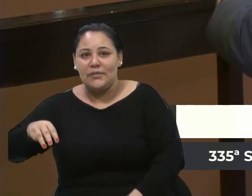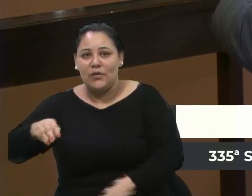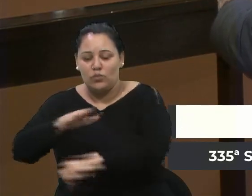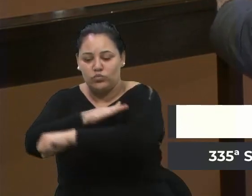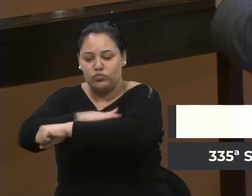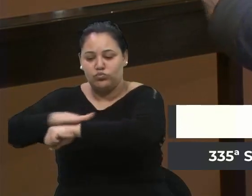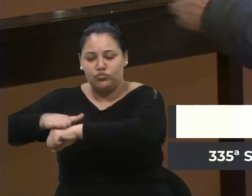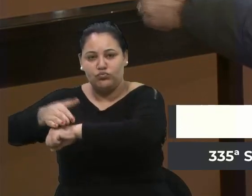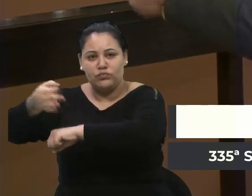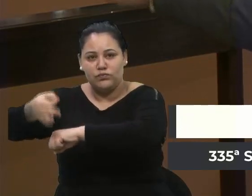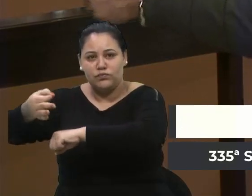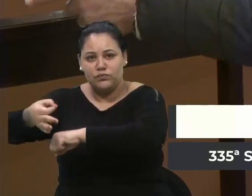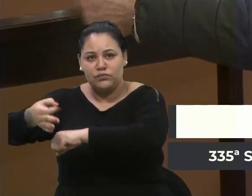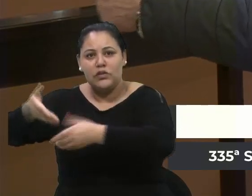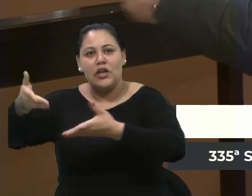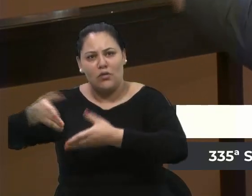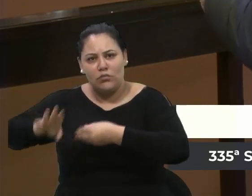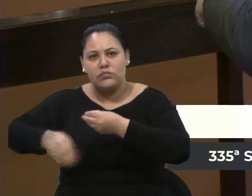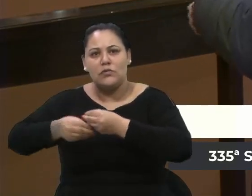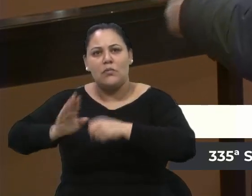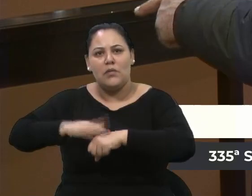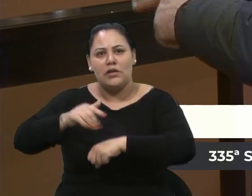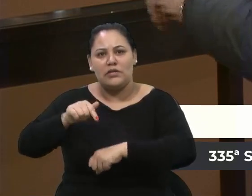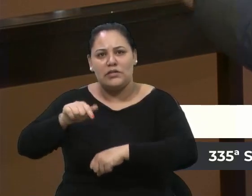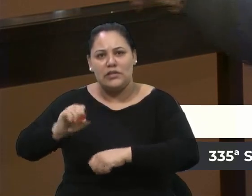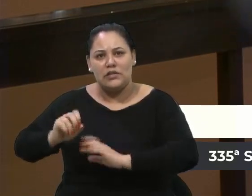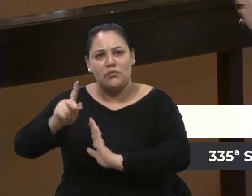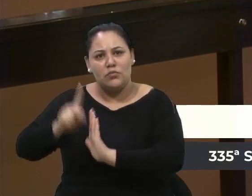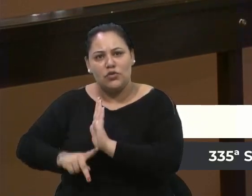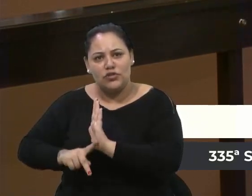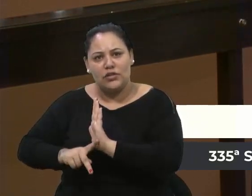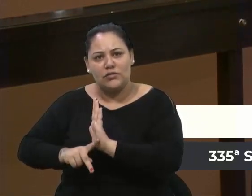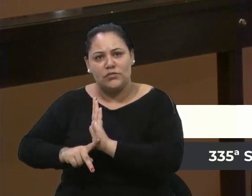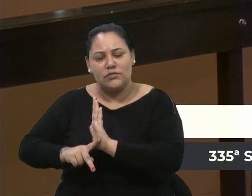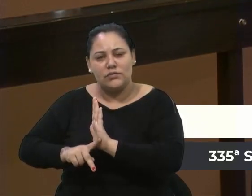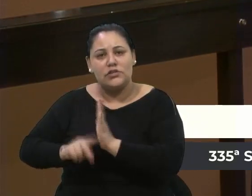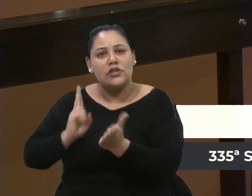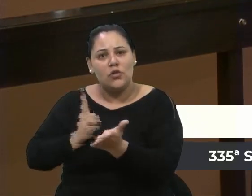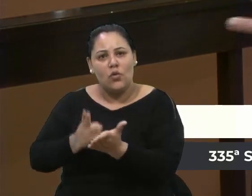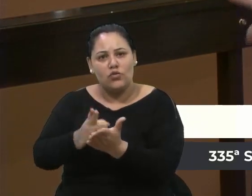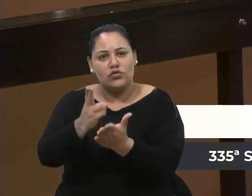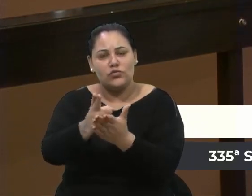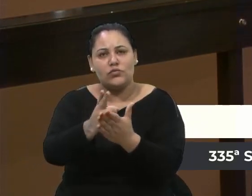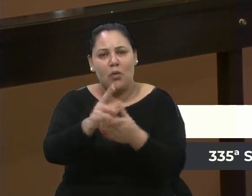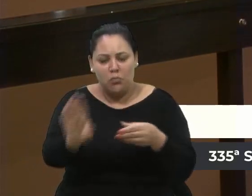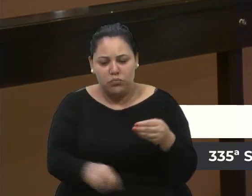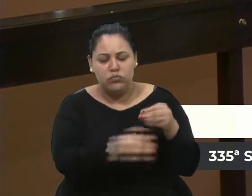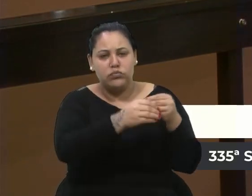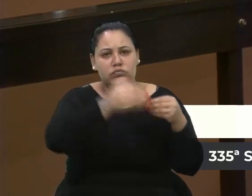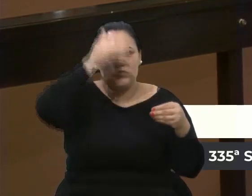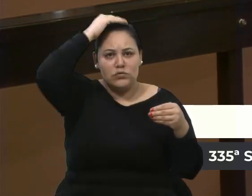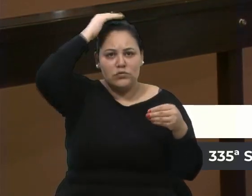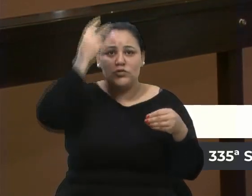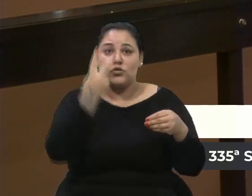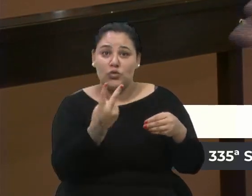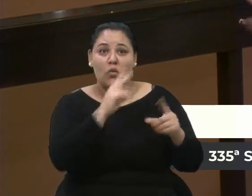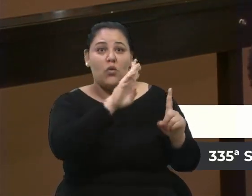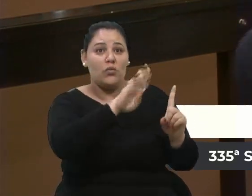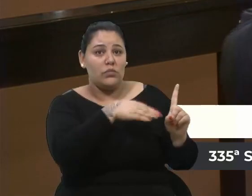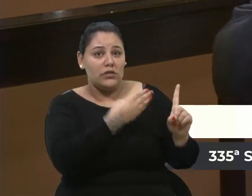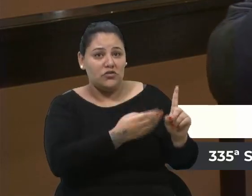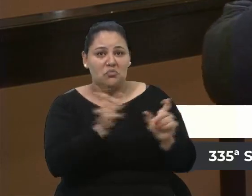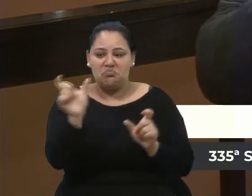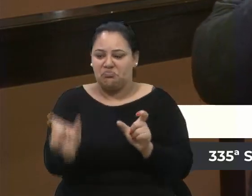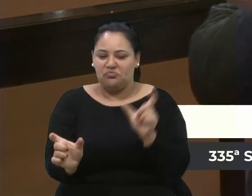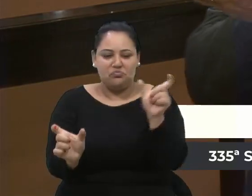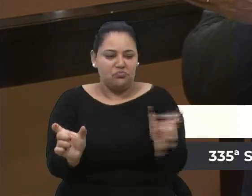mais 70 que são oriundos do projeto do Alceu. 2 homenageados que trabalharam junto. Que orgulho, então